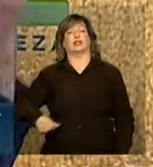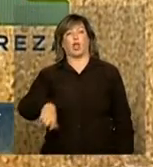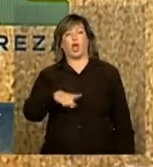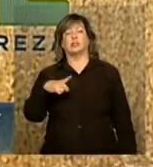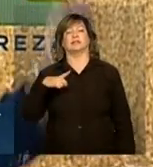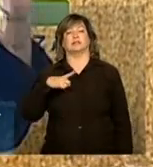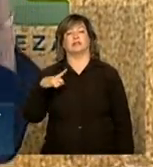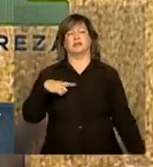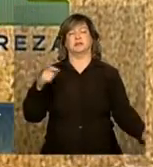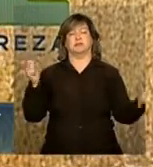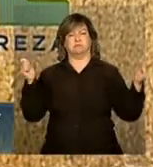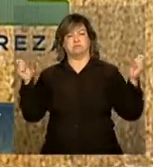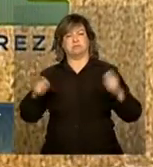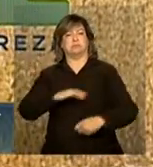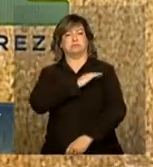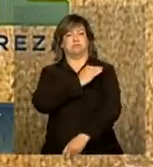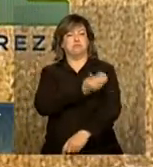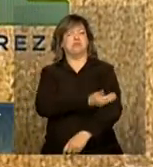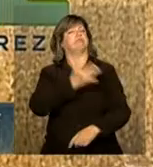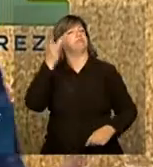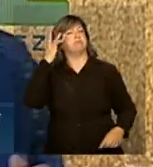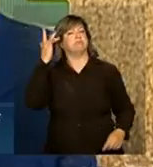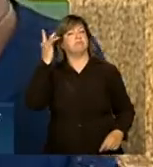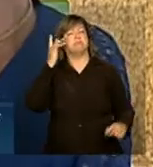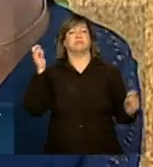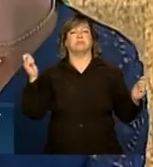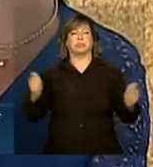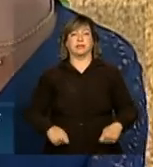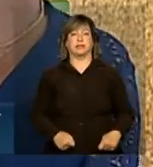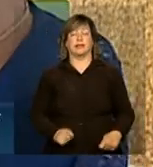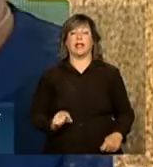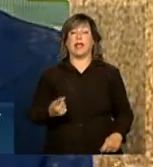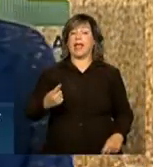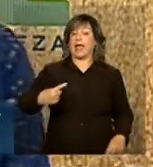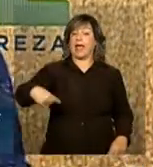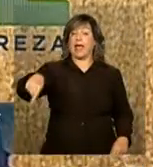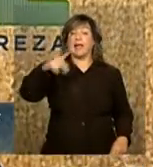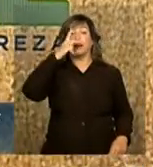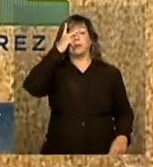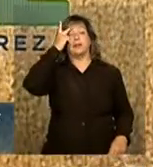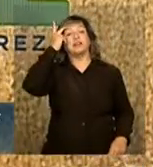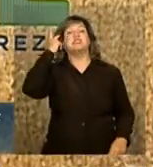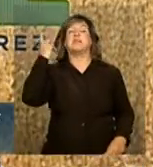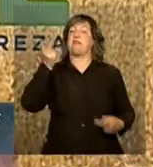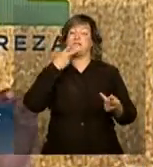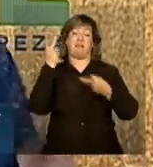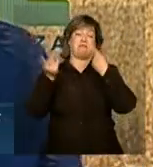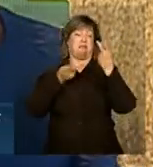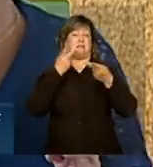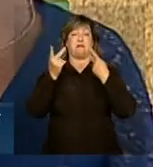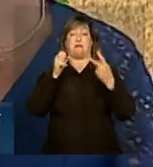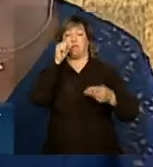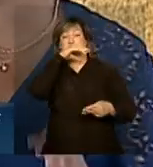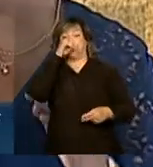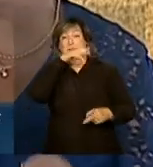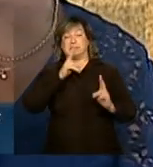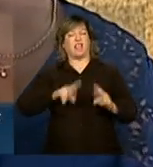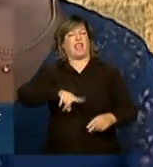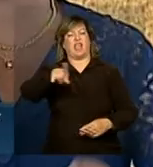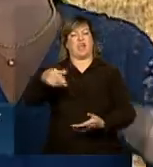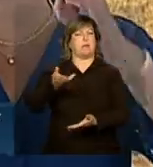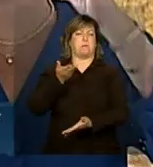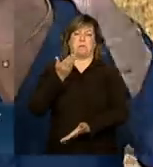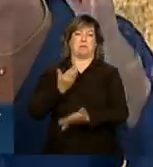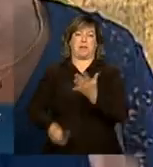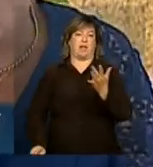temos competência, capacidade e que aqueles pessimistas de sempre, eles serão derrotados